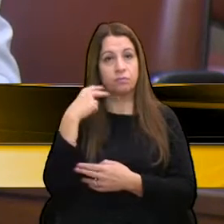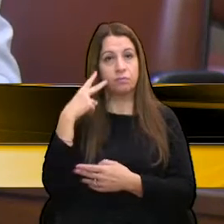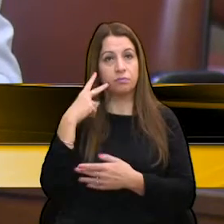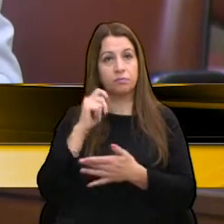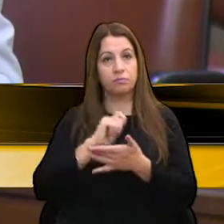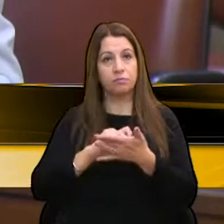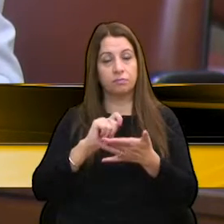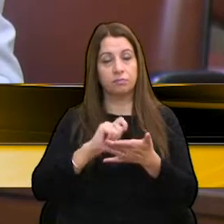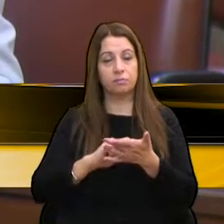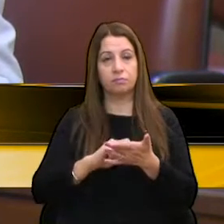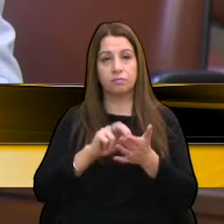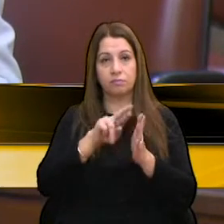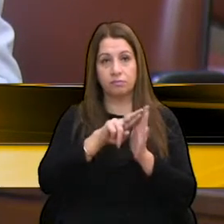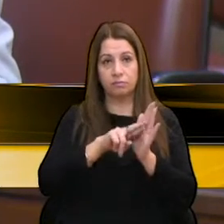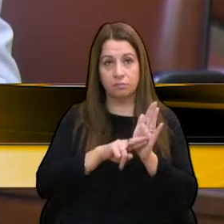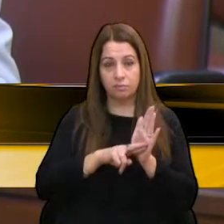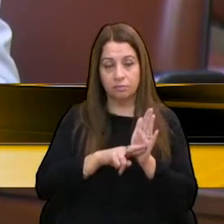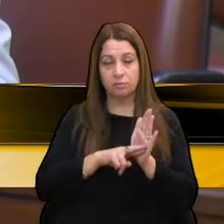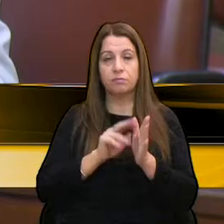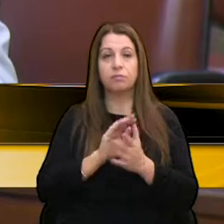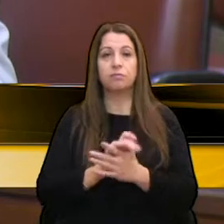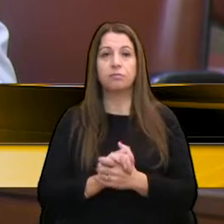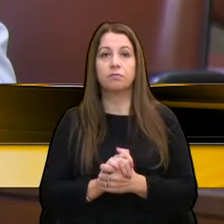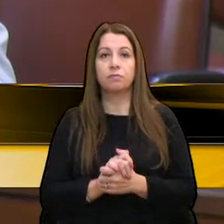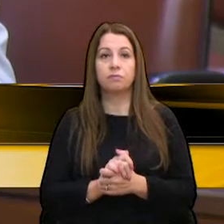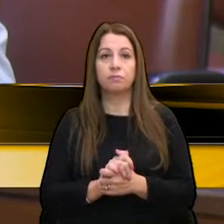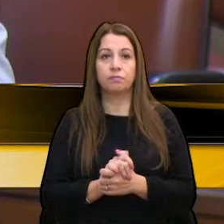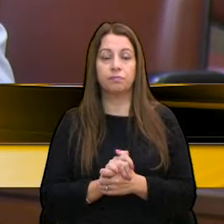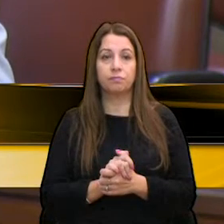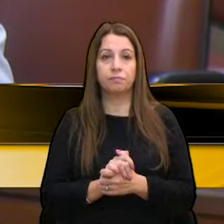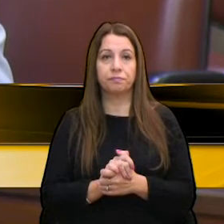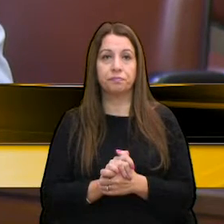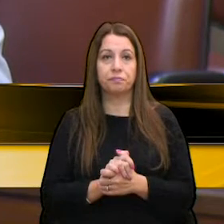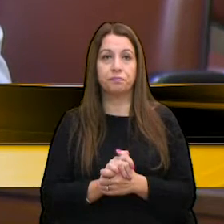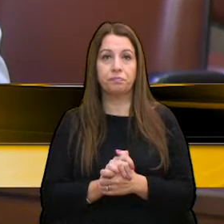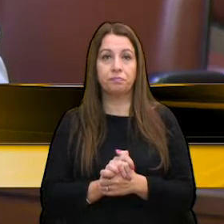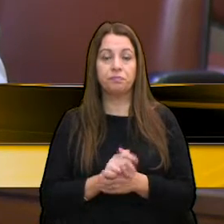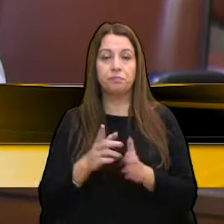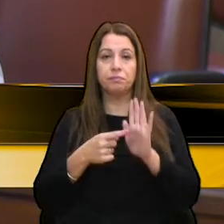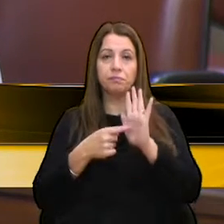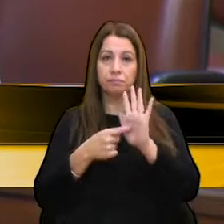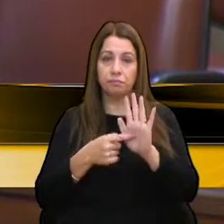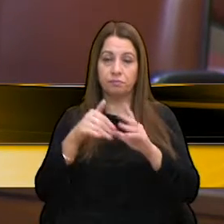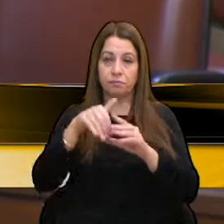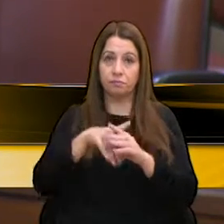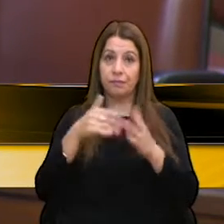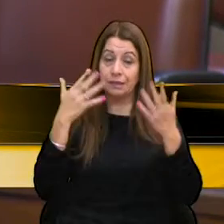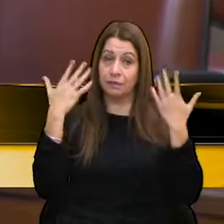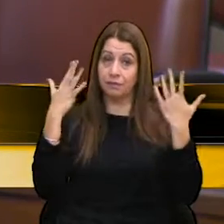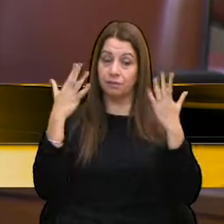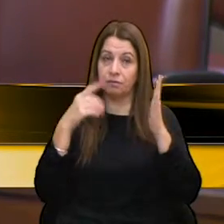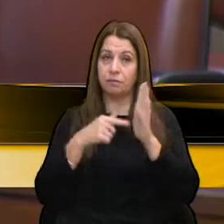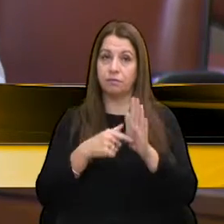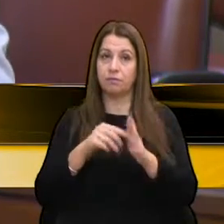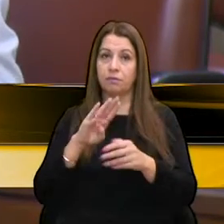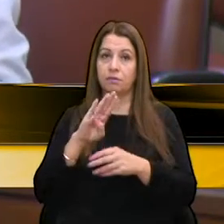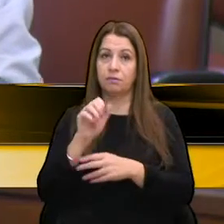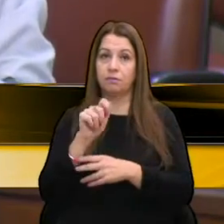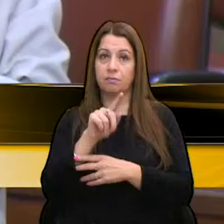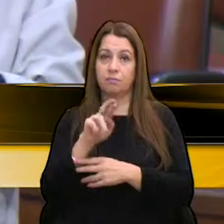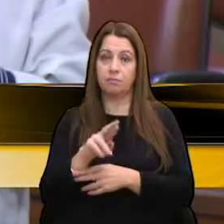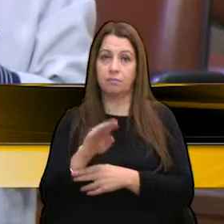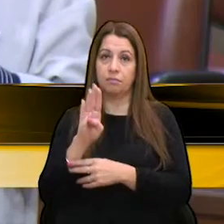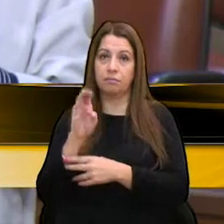vereador que o presente subscreve, observadas as disposições regimentais, apresenta voto de louvor para o Bazar do